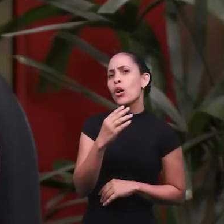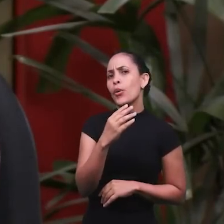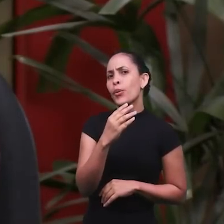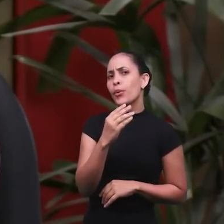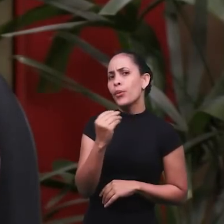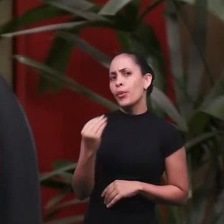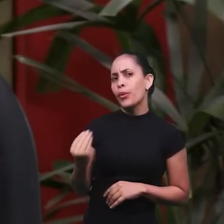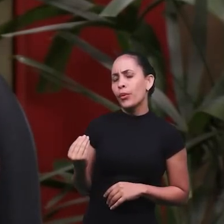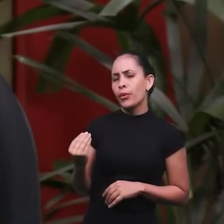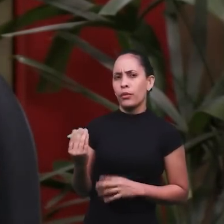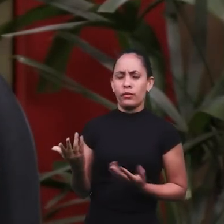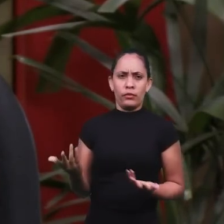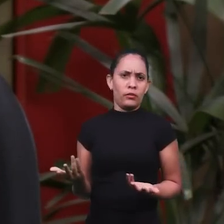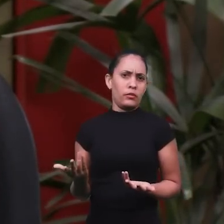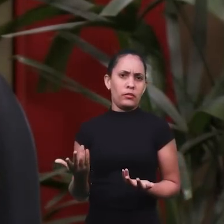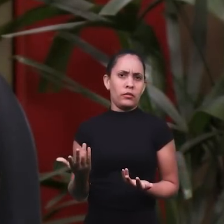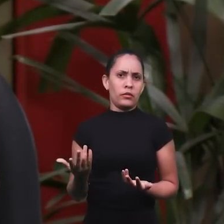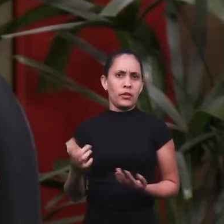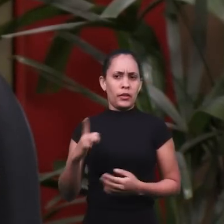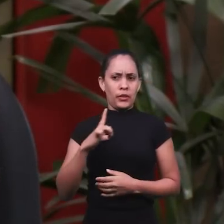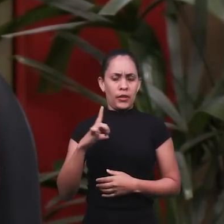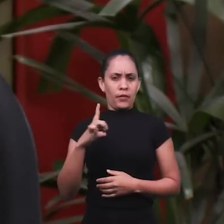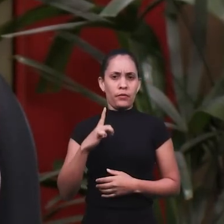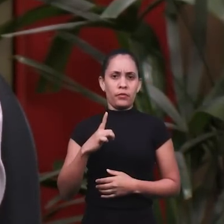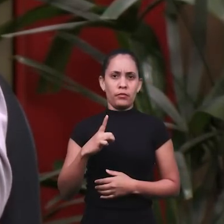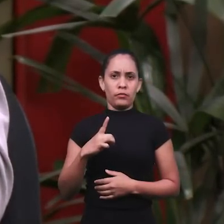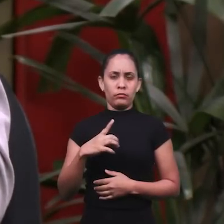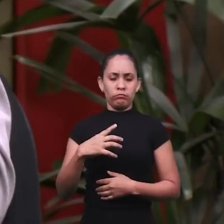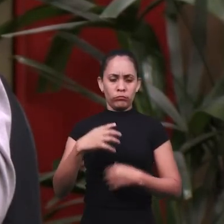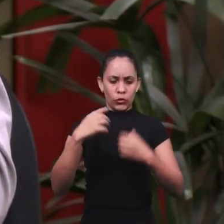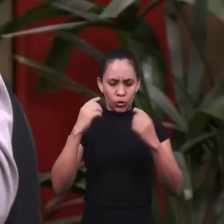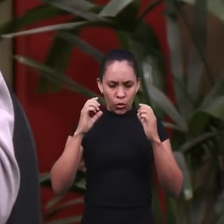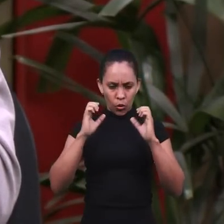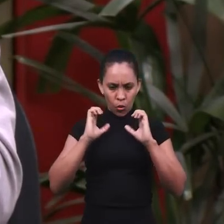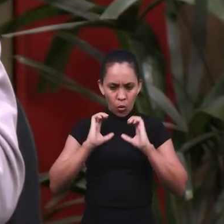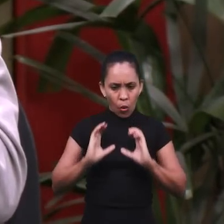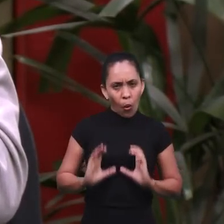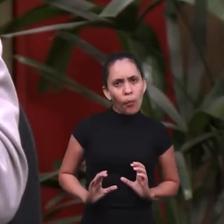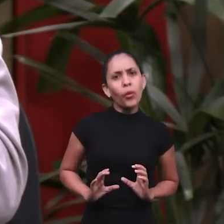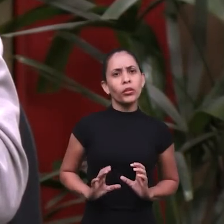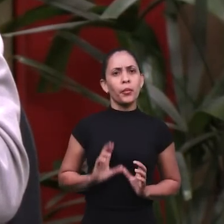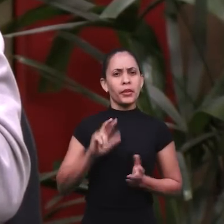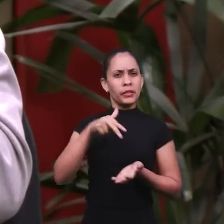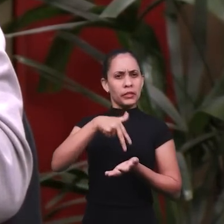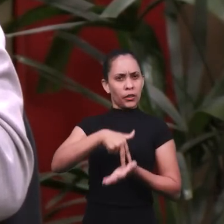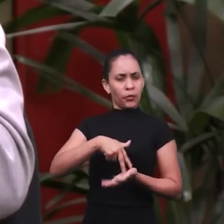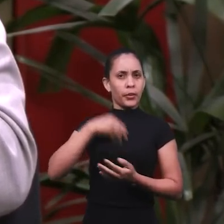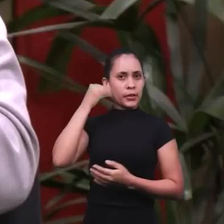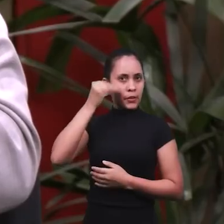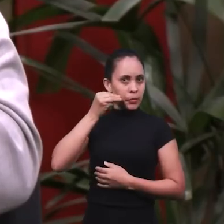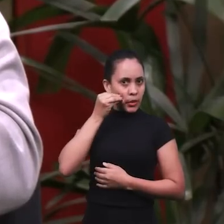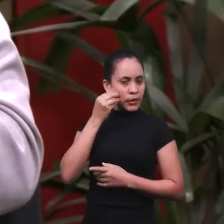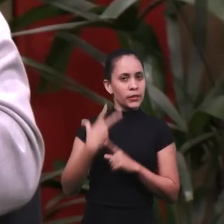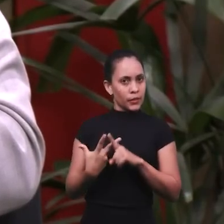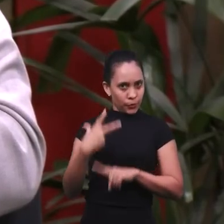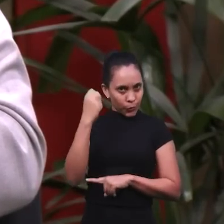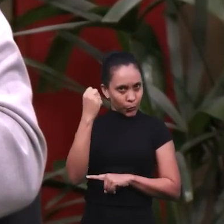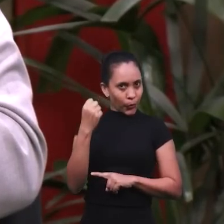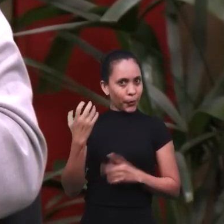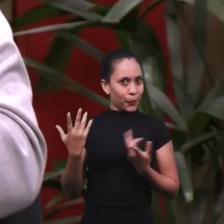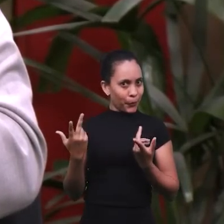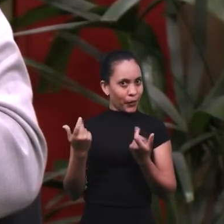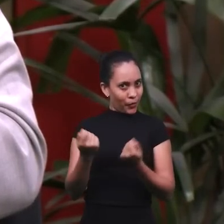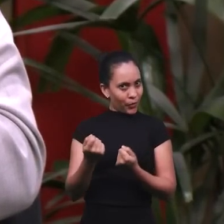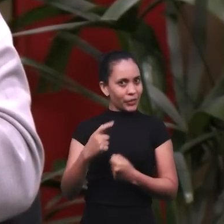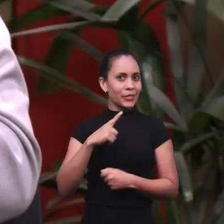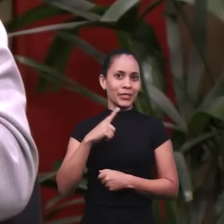Um jovem, tão jovem, que teve essa postura, essa firmeza, essa experiência e essa